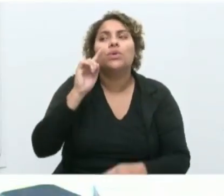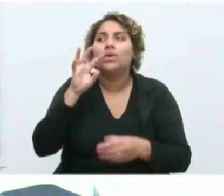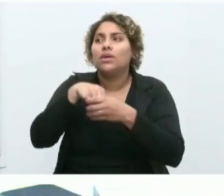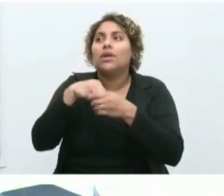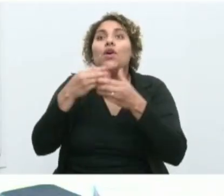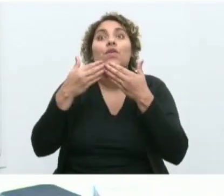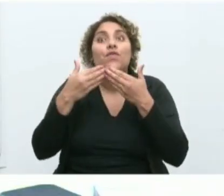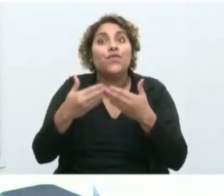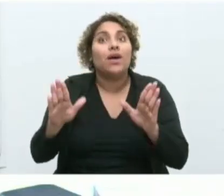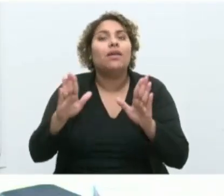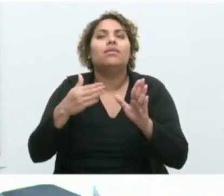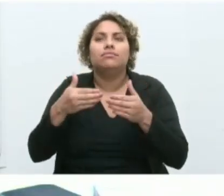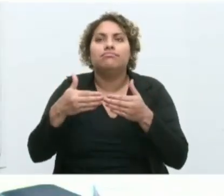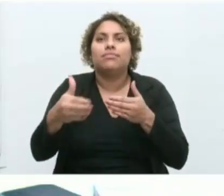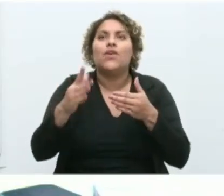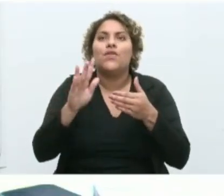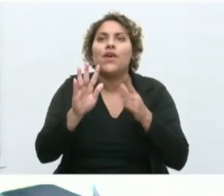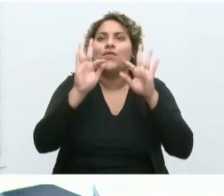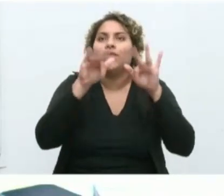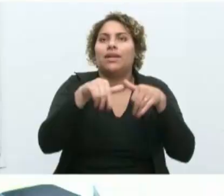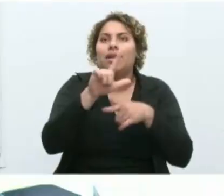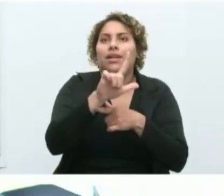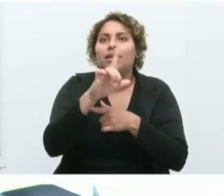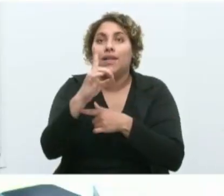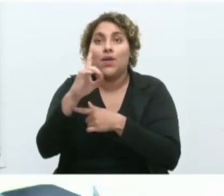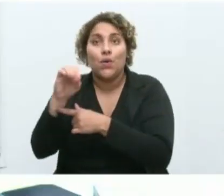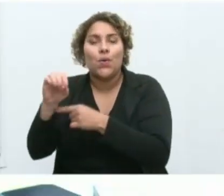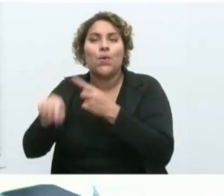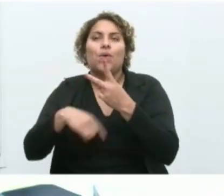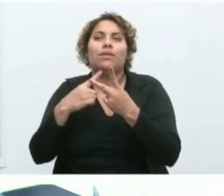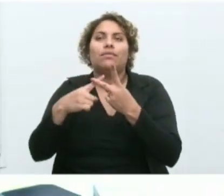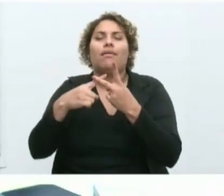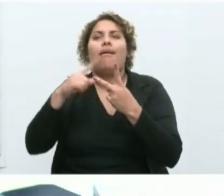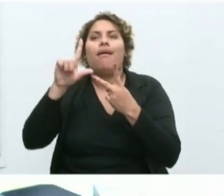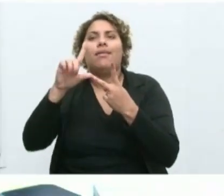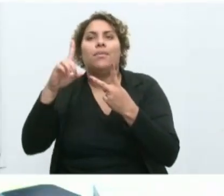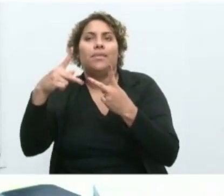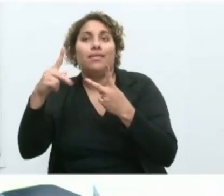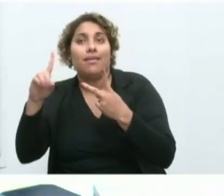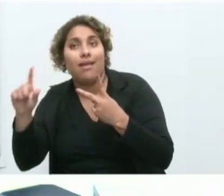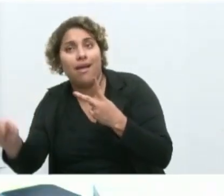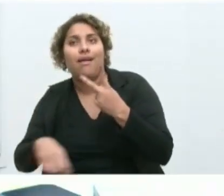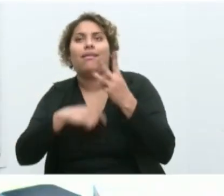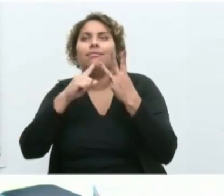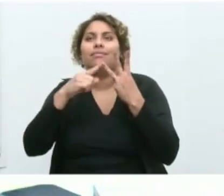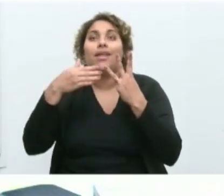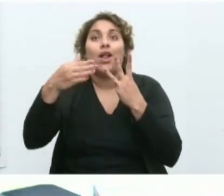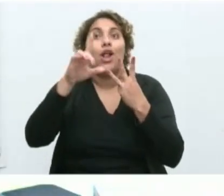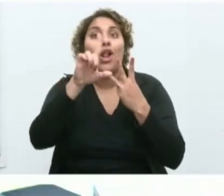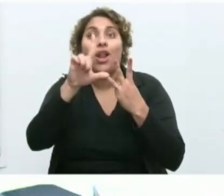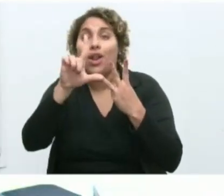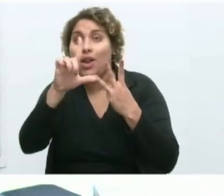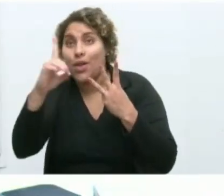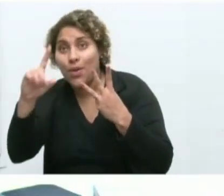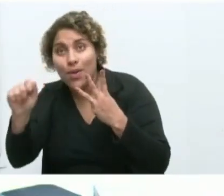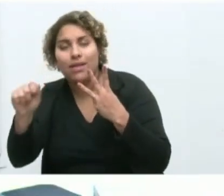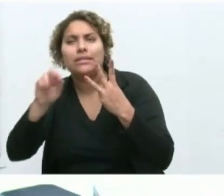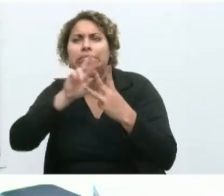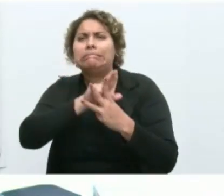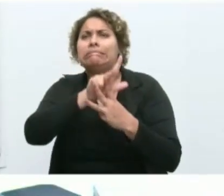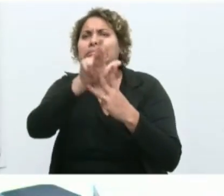iminência de encerrar a LDO, mas a gente ainda tem PPA, tem a LOA, enfim. A gente faz votos de que a população